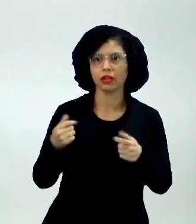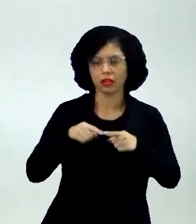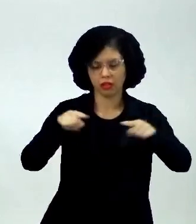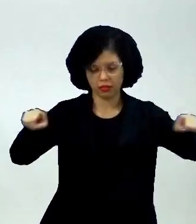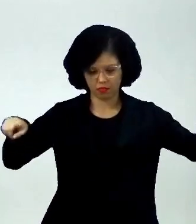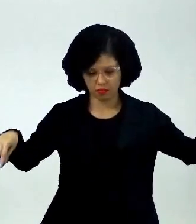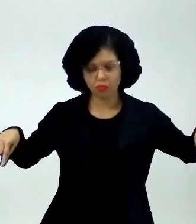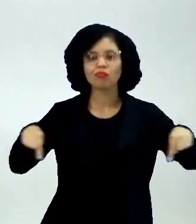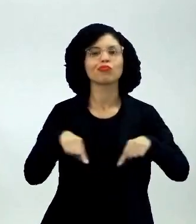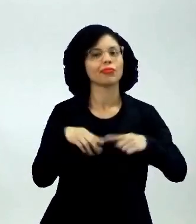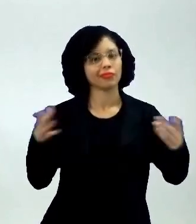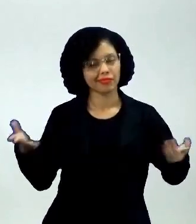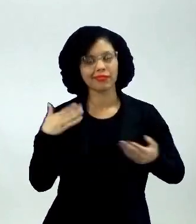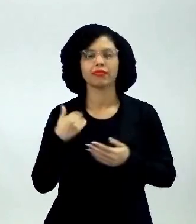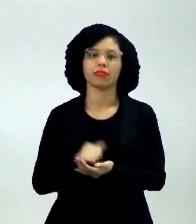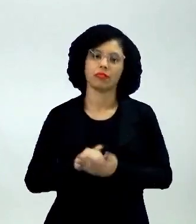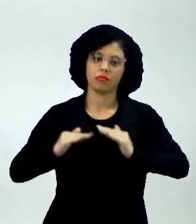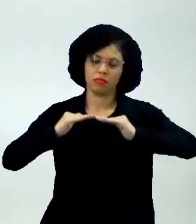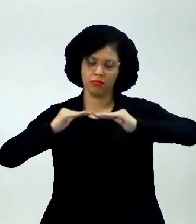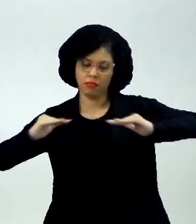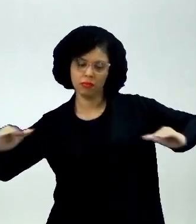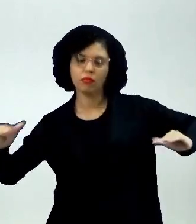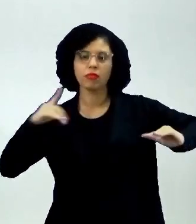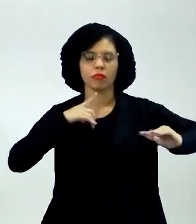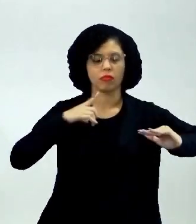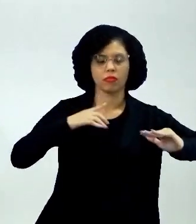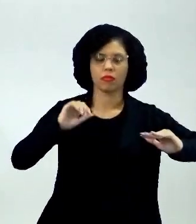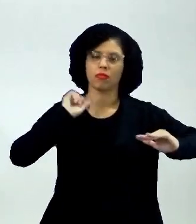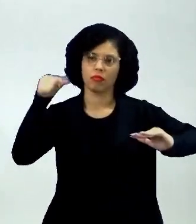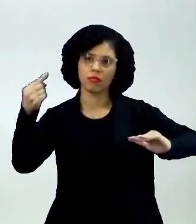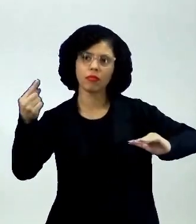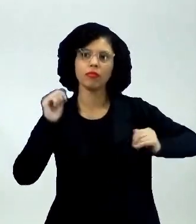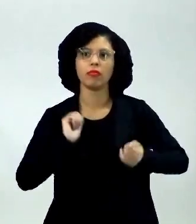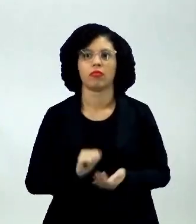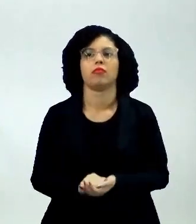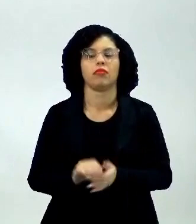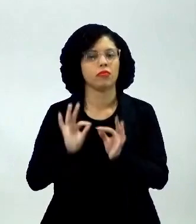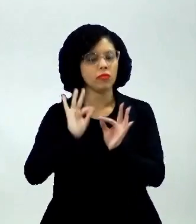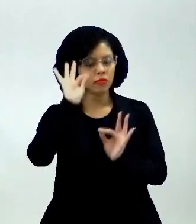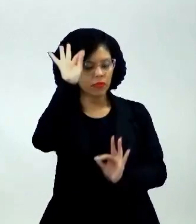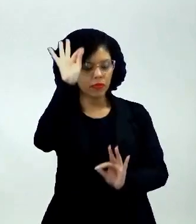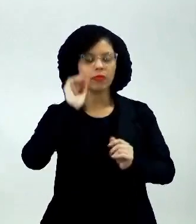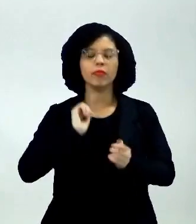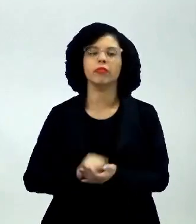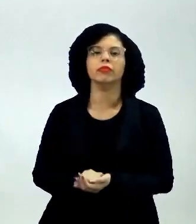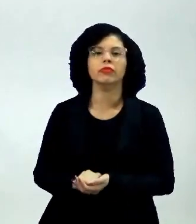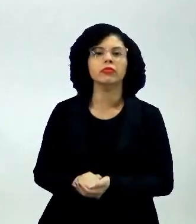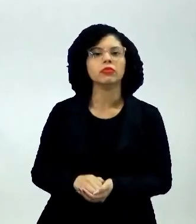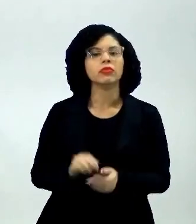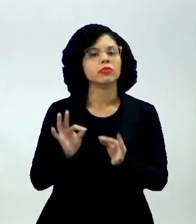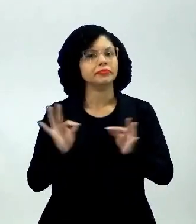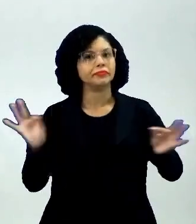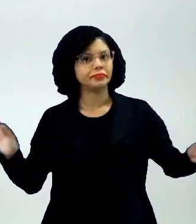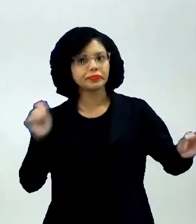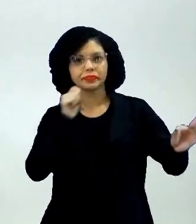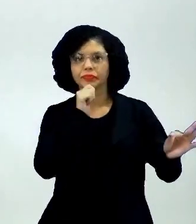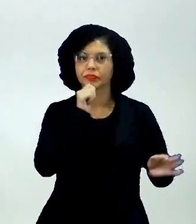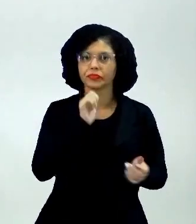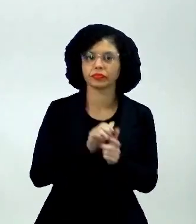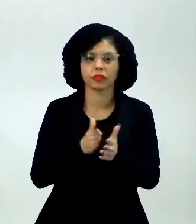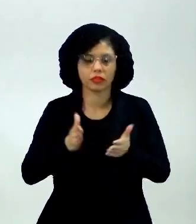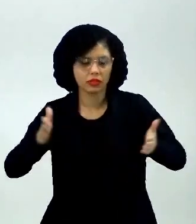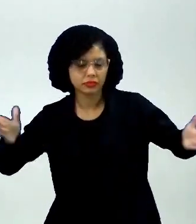aquela parte lá, né, a superfície que temos lá, tem as suas medidas, né? Tem o seu comprimento, tem a